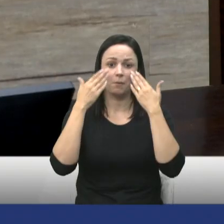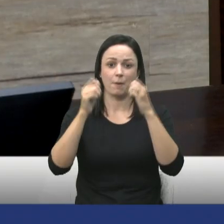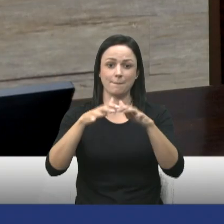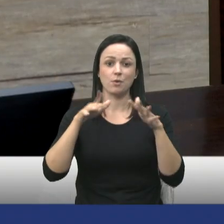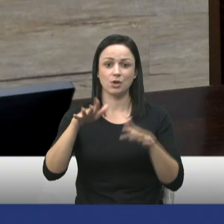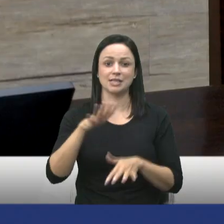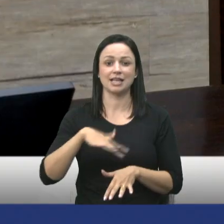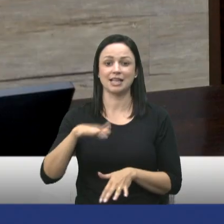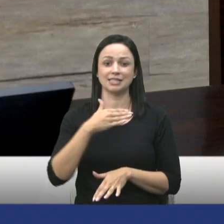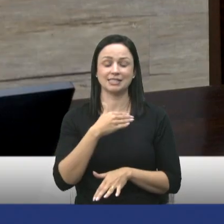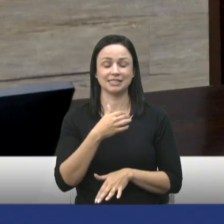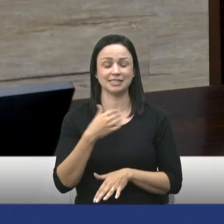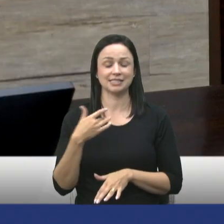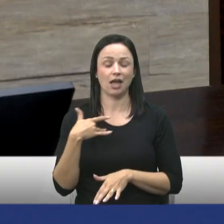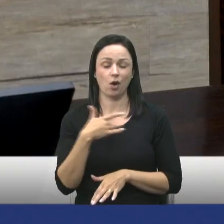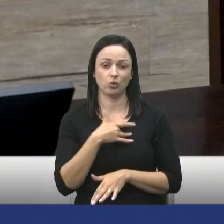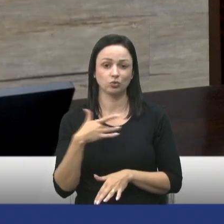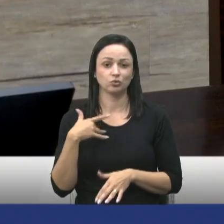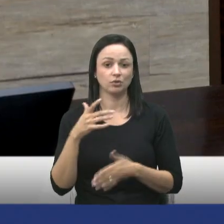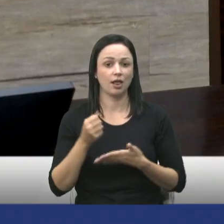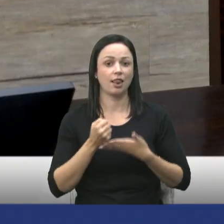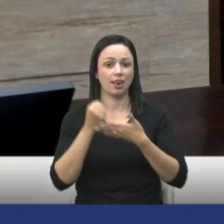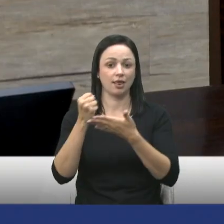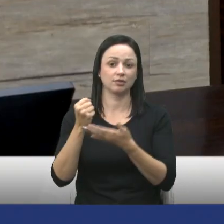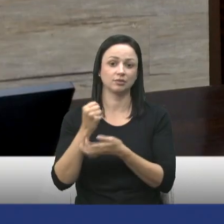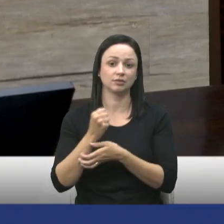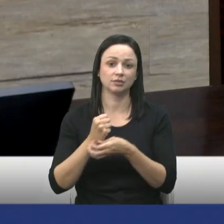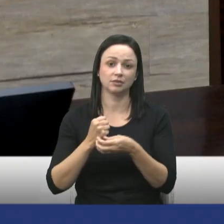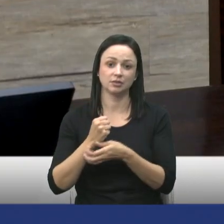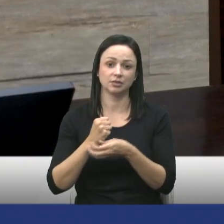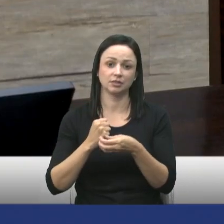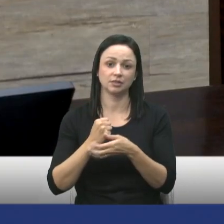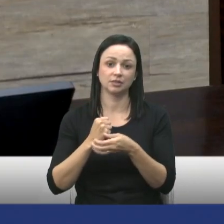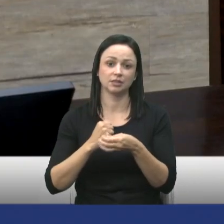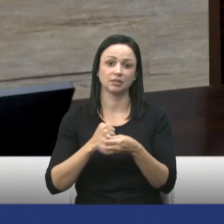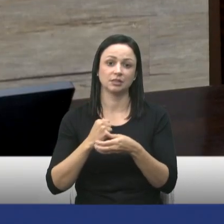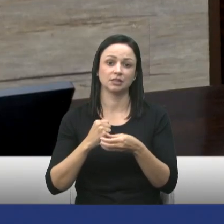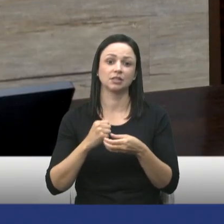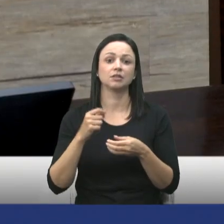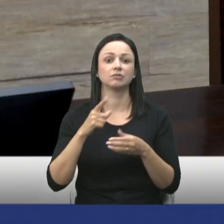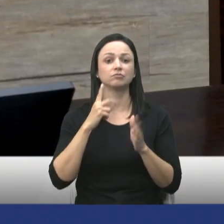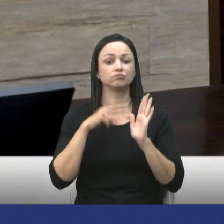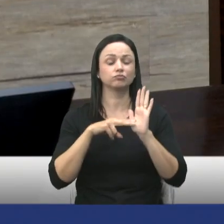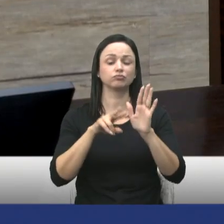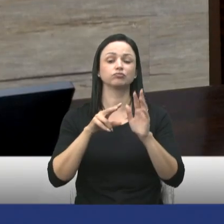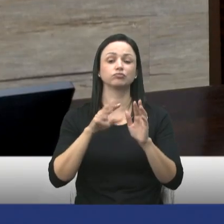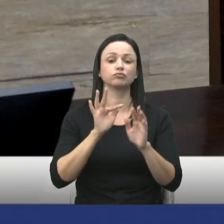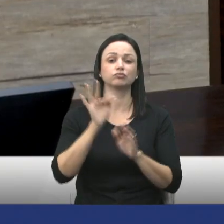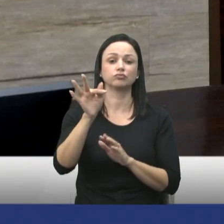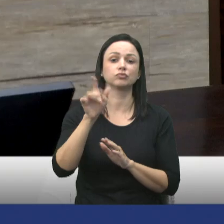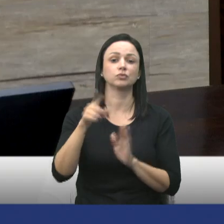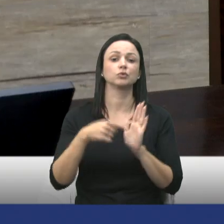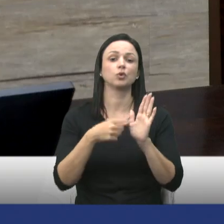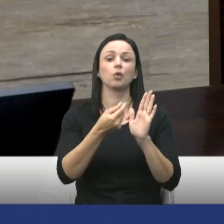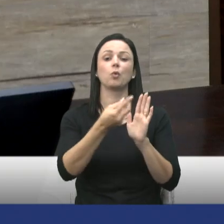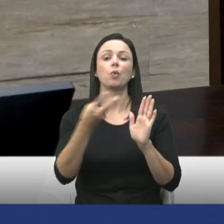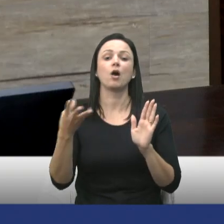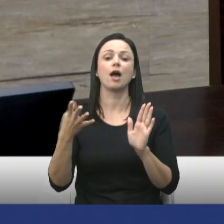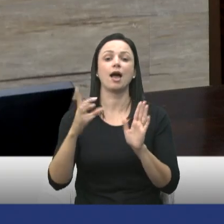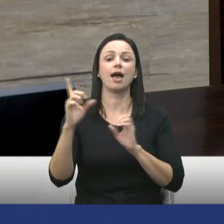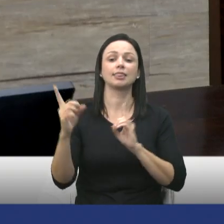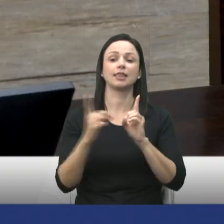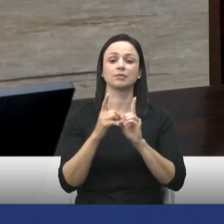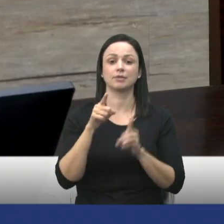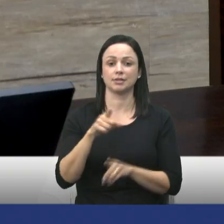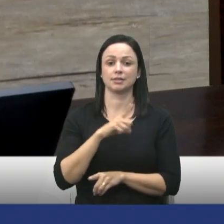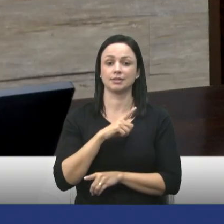saúde, você levava tudo isso numa projeção e lá colocava quantos atendimentos deu nesse